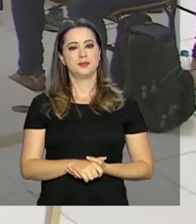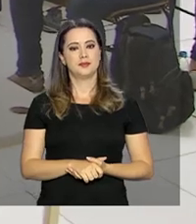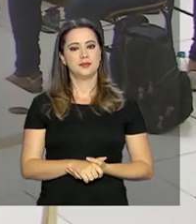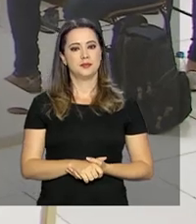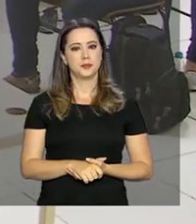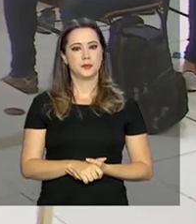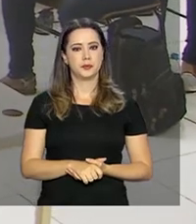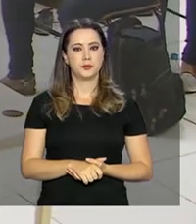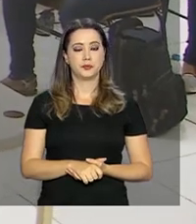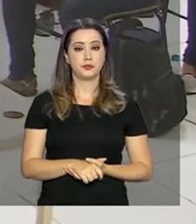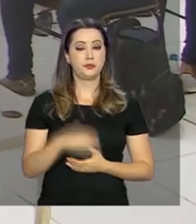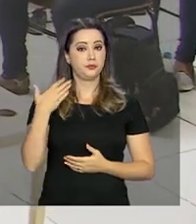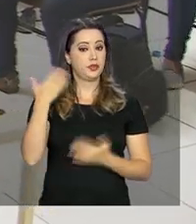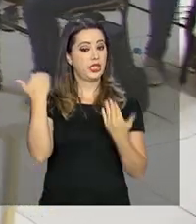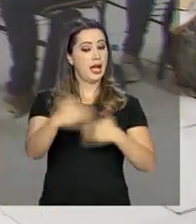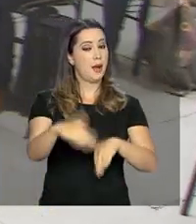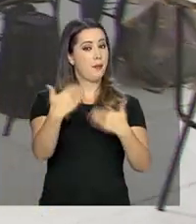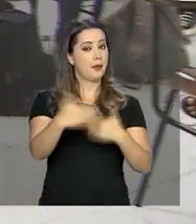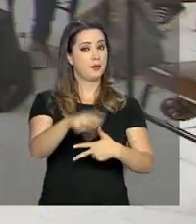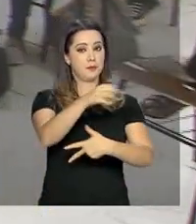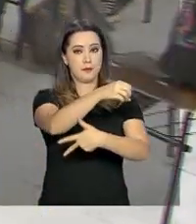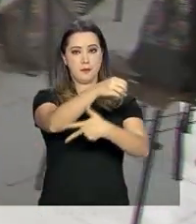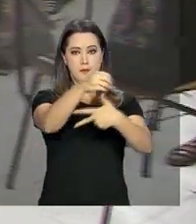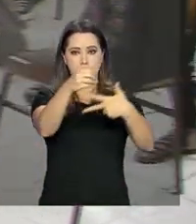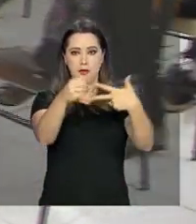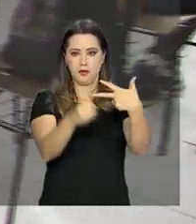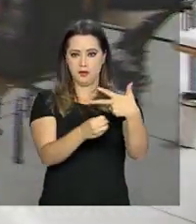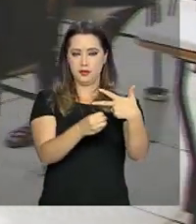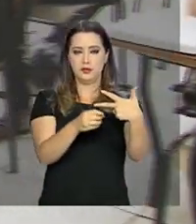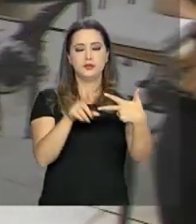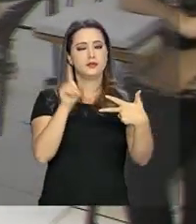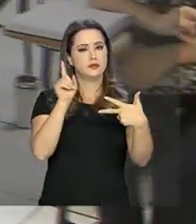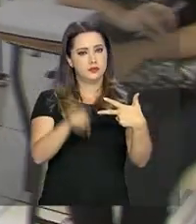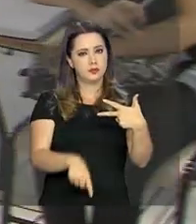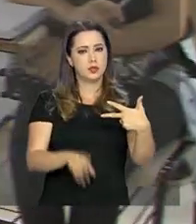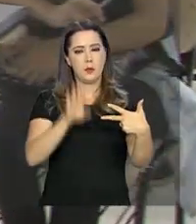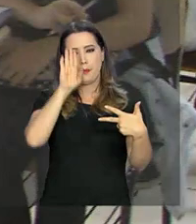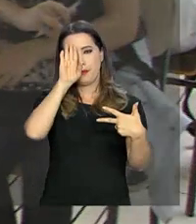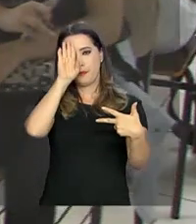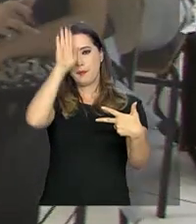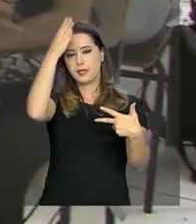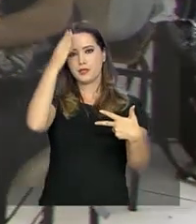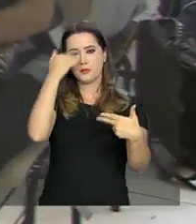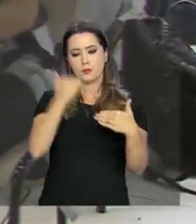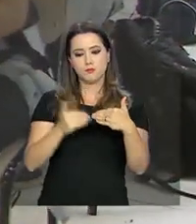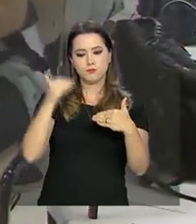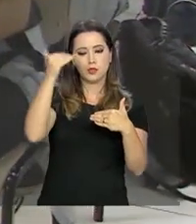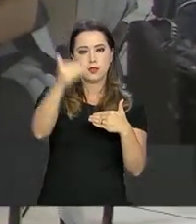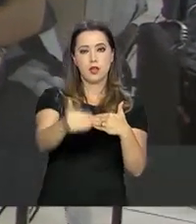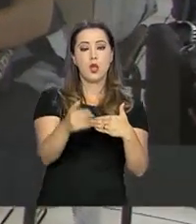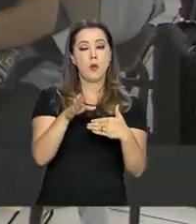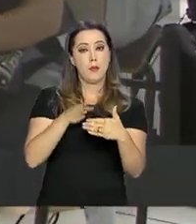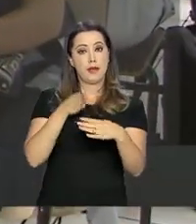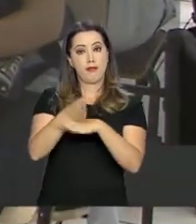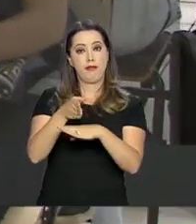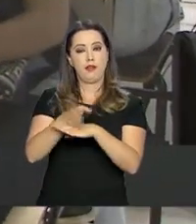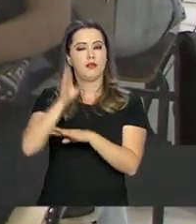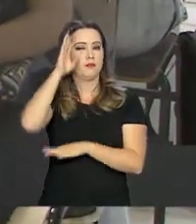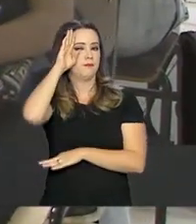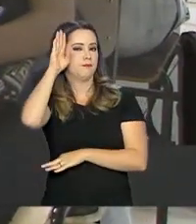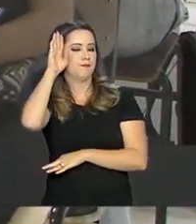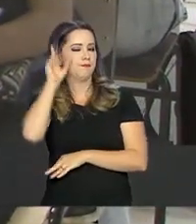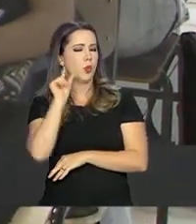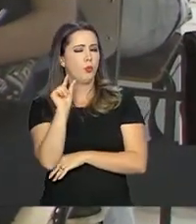ponto a prova do exame nacional do ensino médio enem é o principal passaporte de acesso ao ensino superior